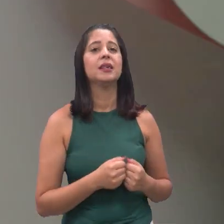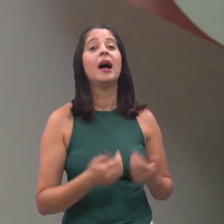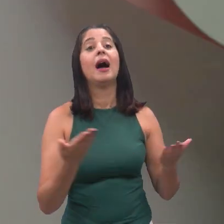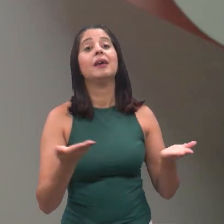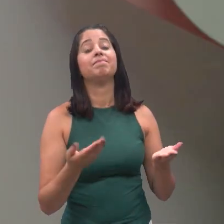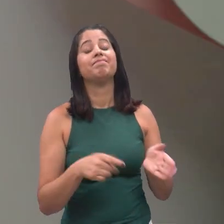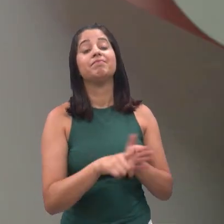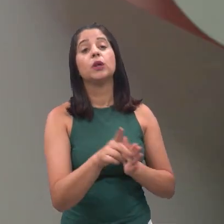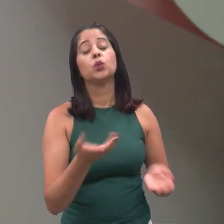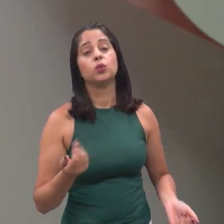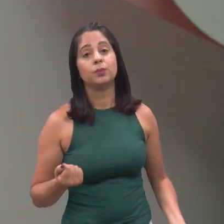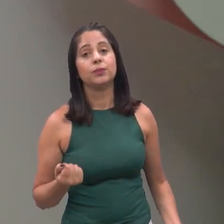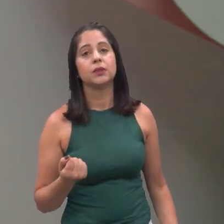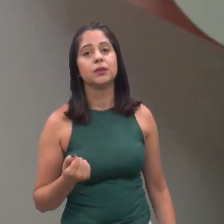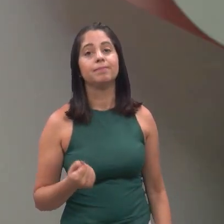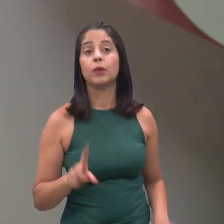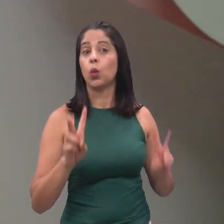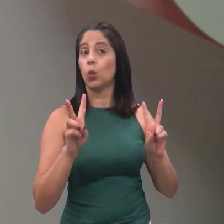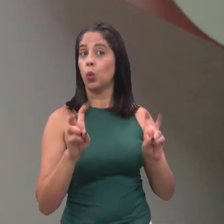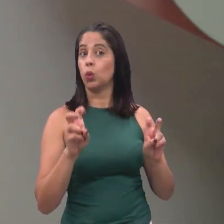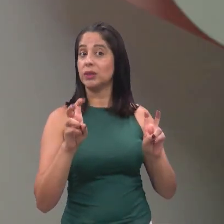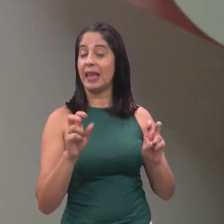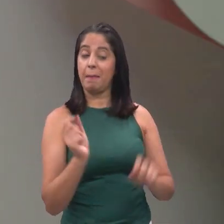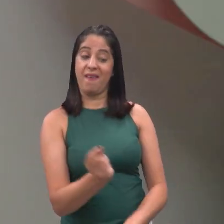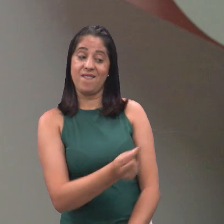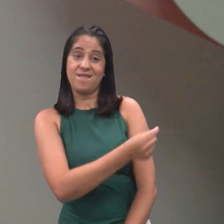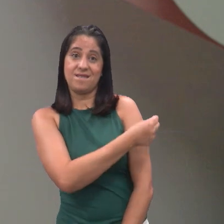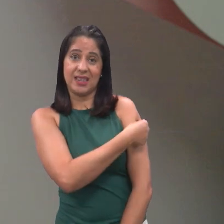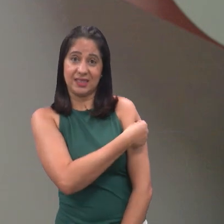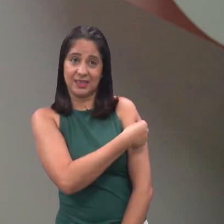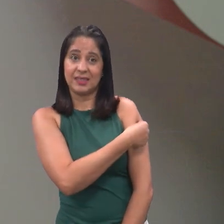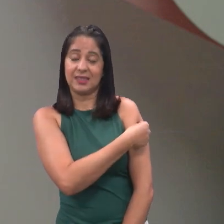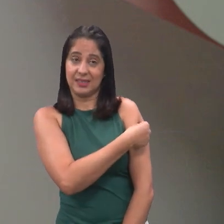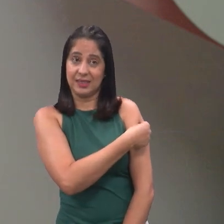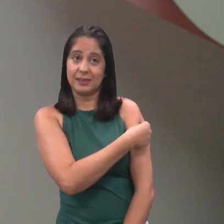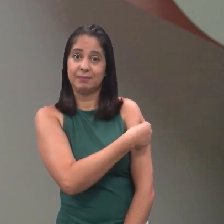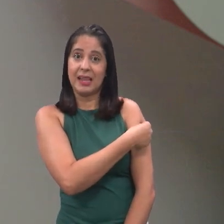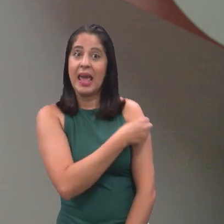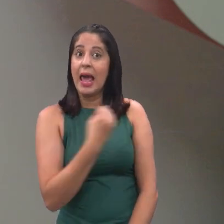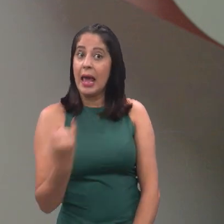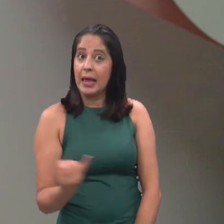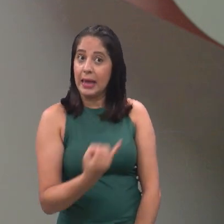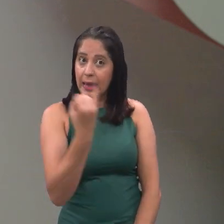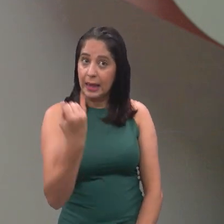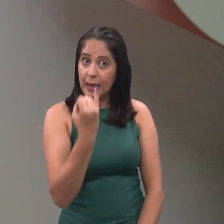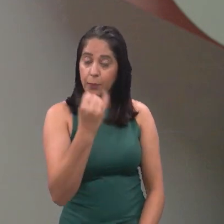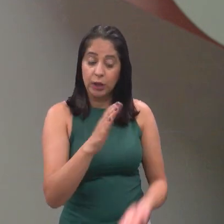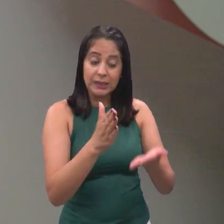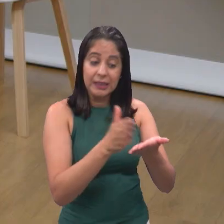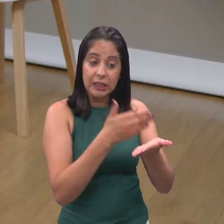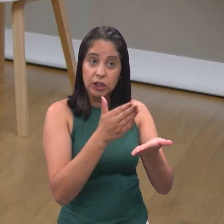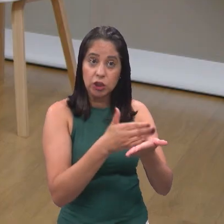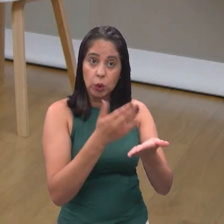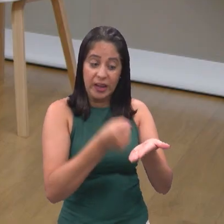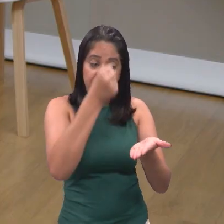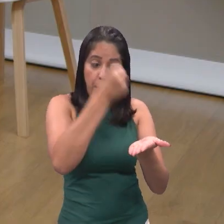que nós estamos falando, já que o assunto são as vacinas, é muito importante manter a carteira lá de vacinação em dia, para evitar não